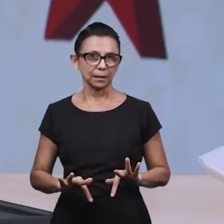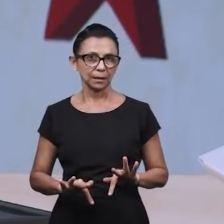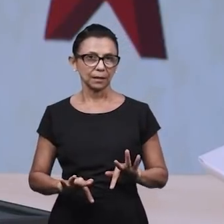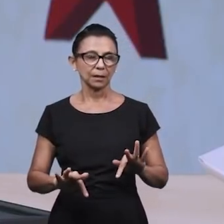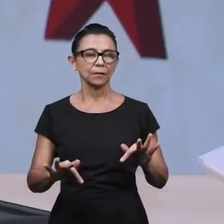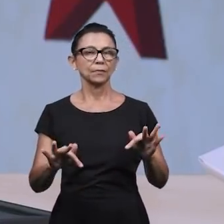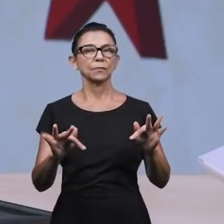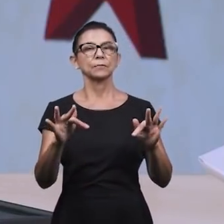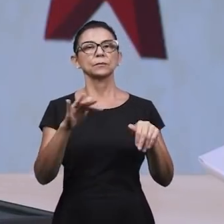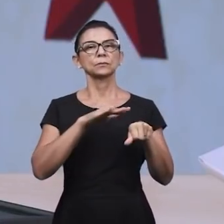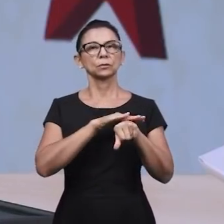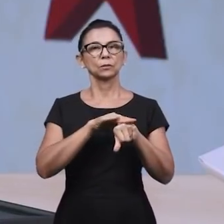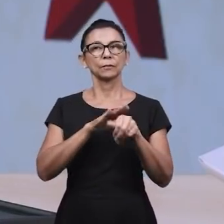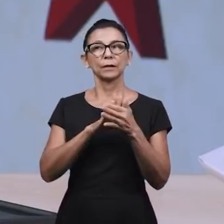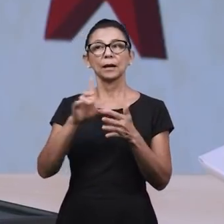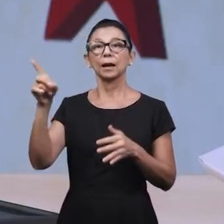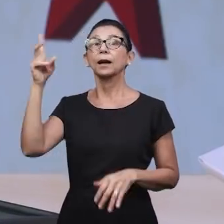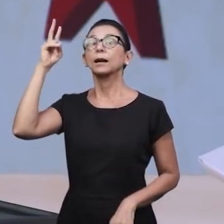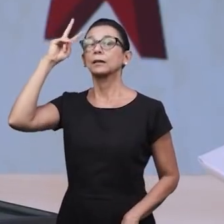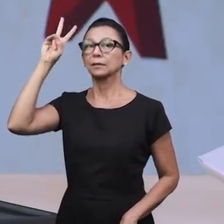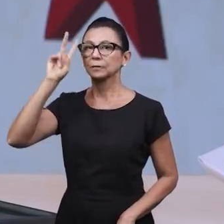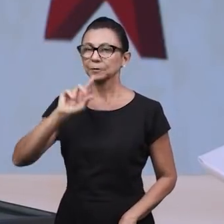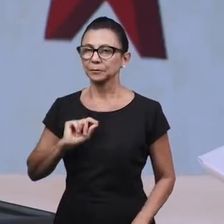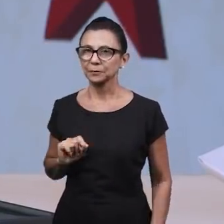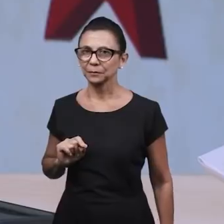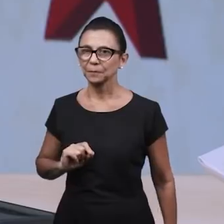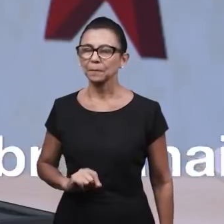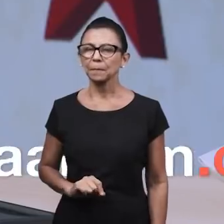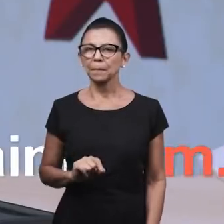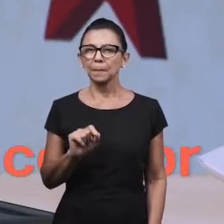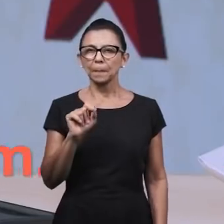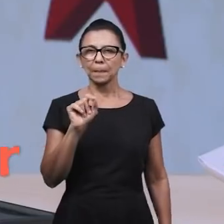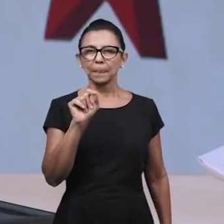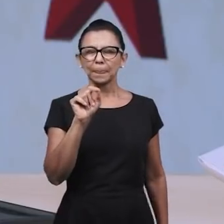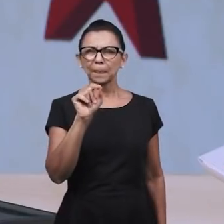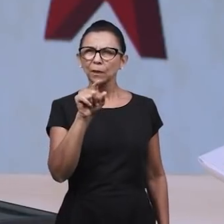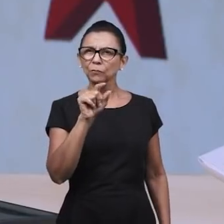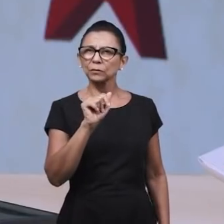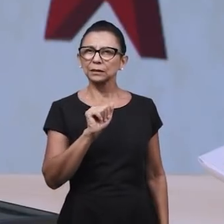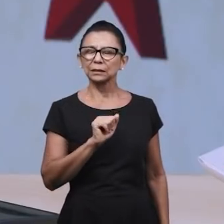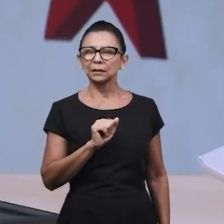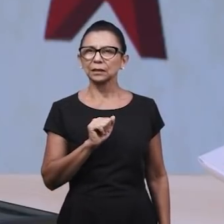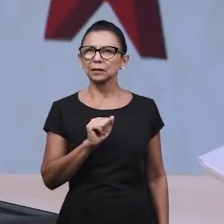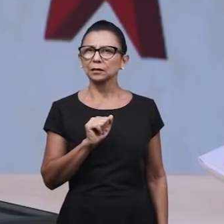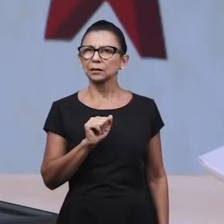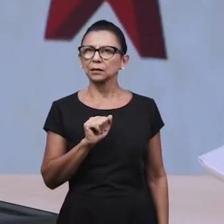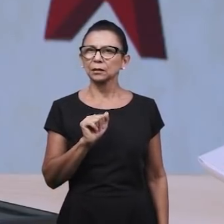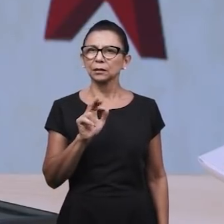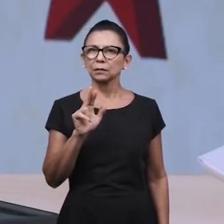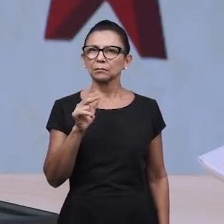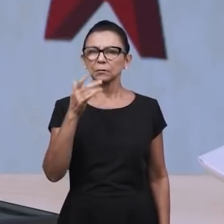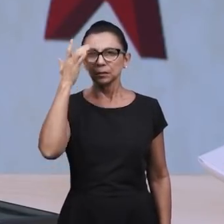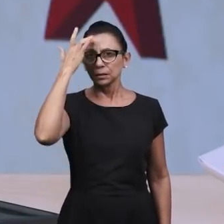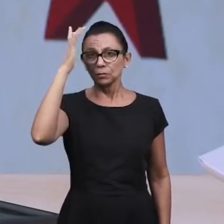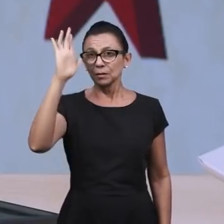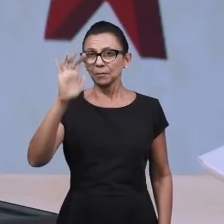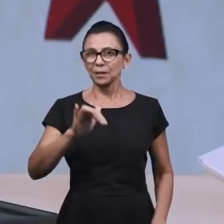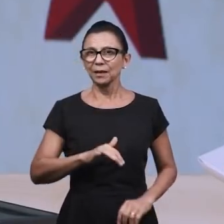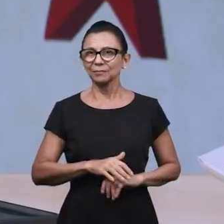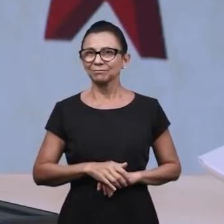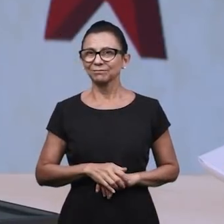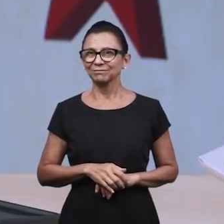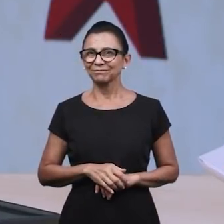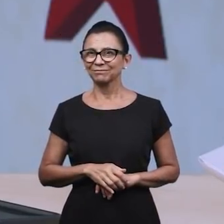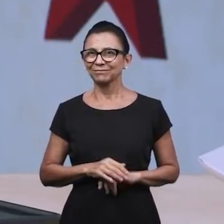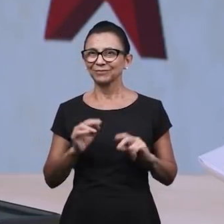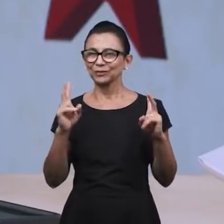edição do Conversas Bíblicas. Lembrando uma coisa, você não tinha ouvido ainda, não tinha assistido acerca desse tema, vai lá